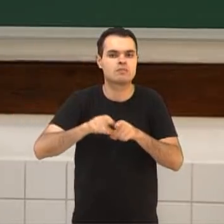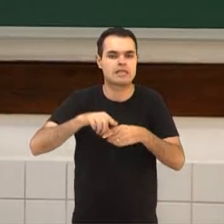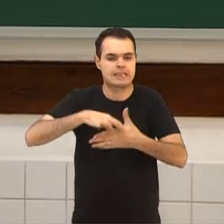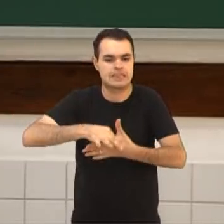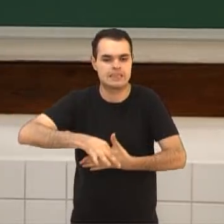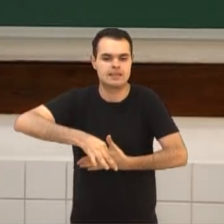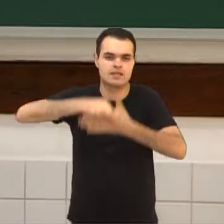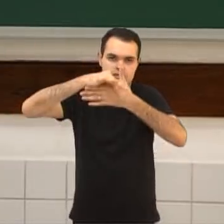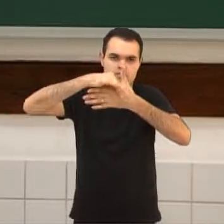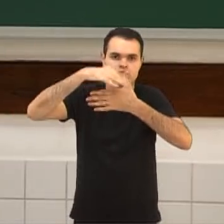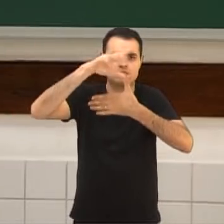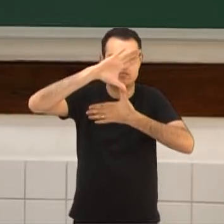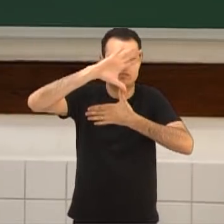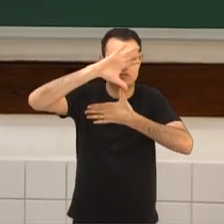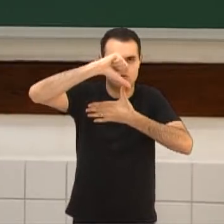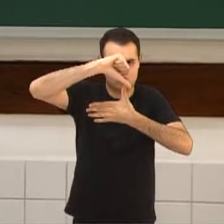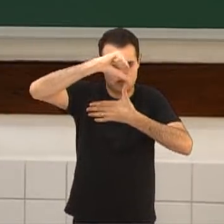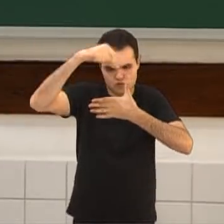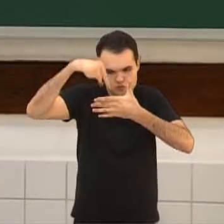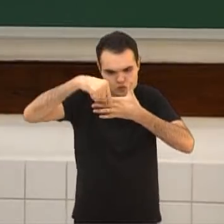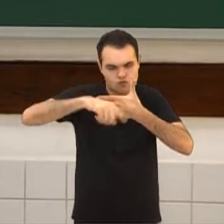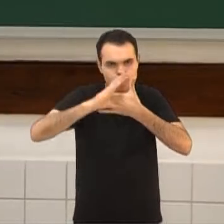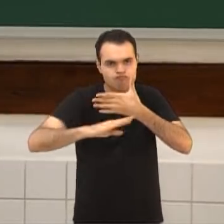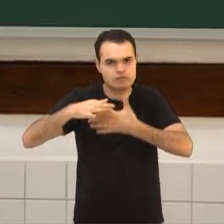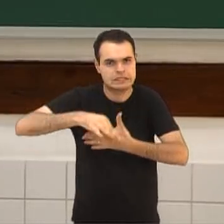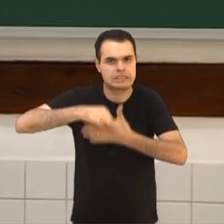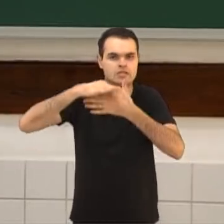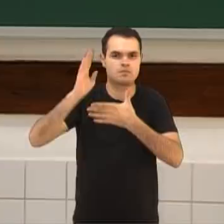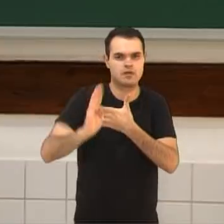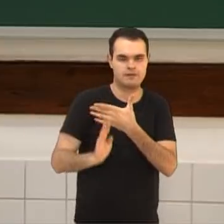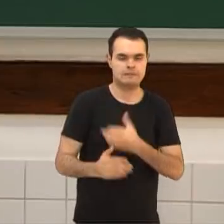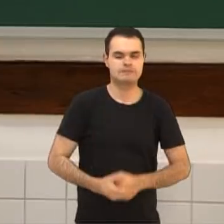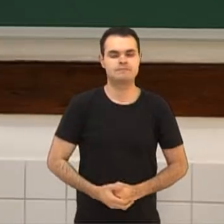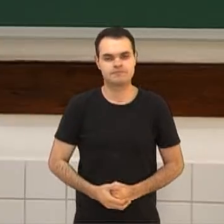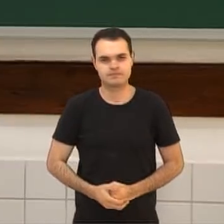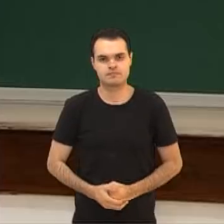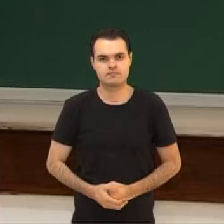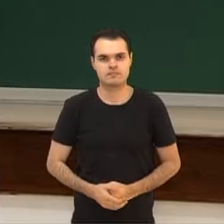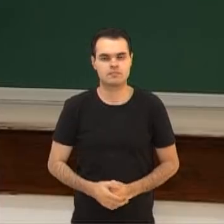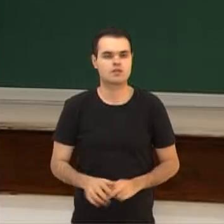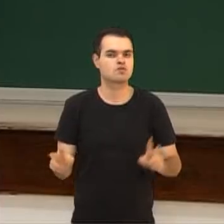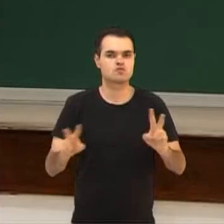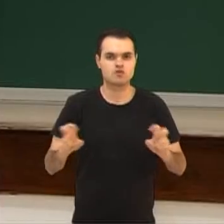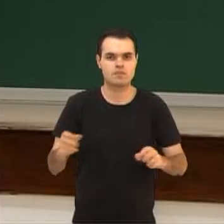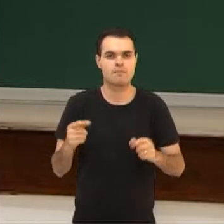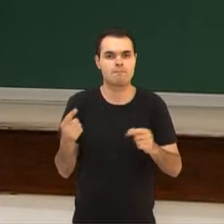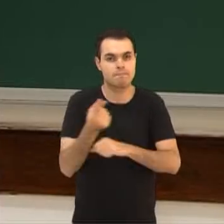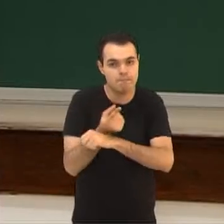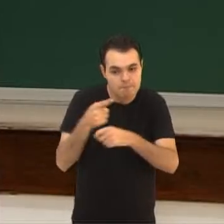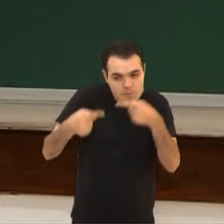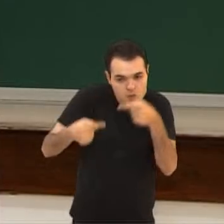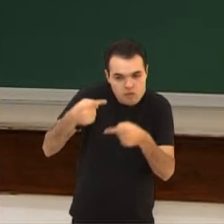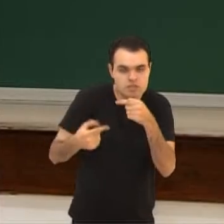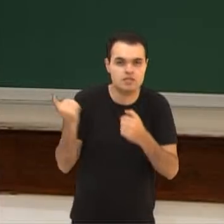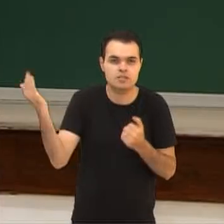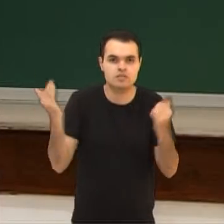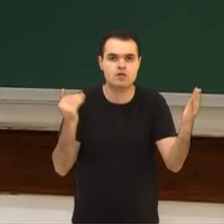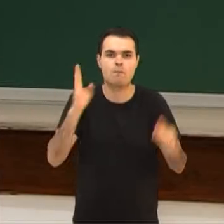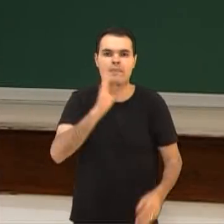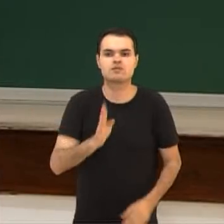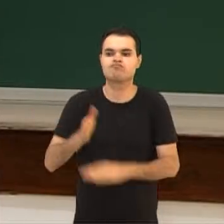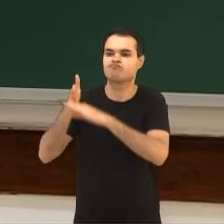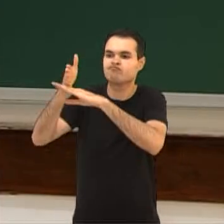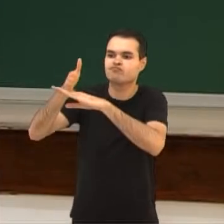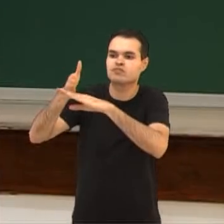no cenário da América do Sul. Falando ainda sobre essa política externa, o Brasil passou a ter importantes participações